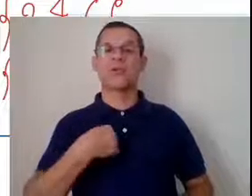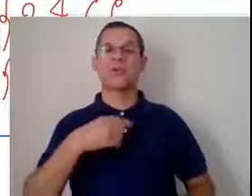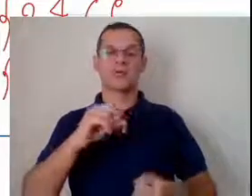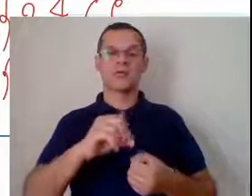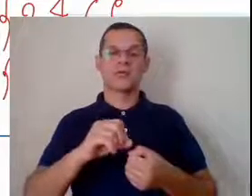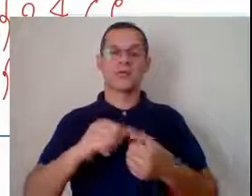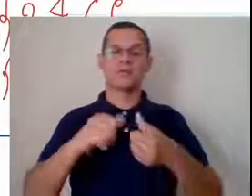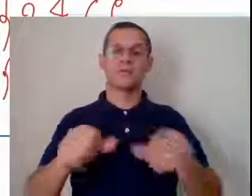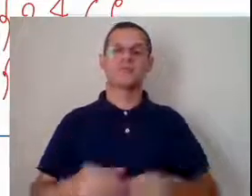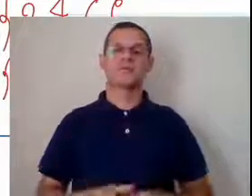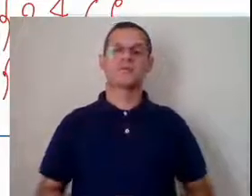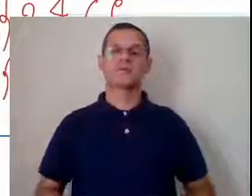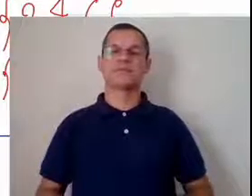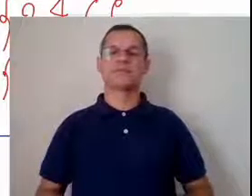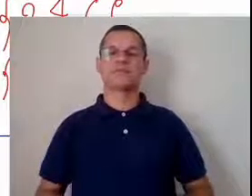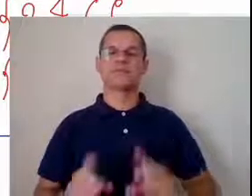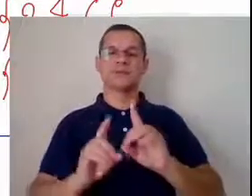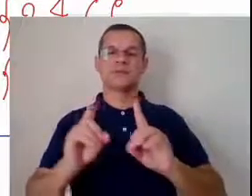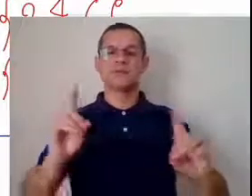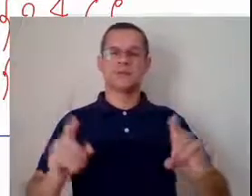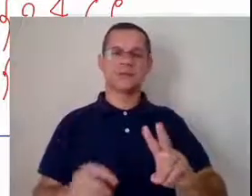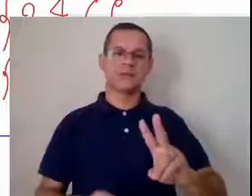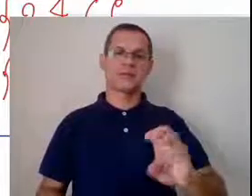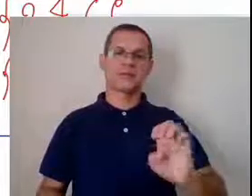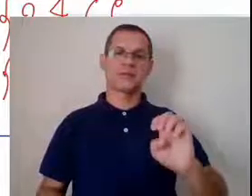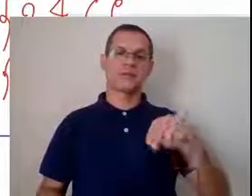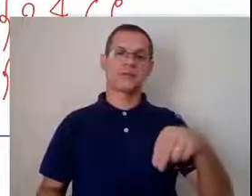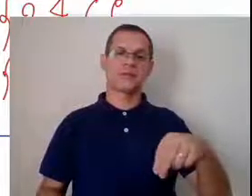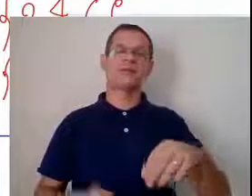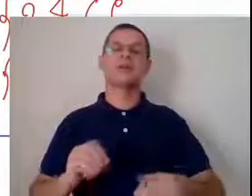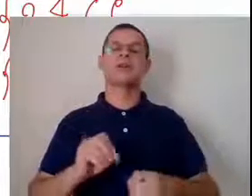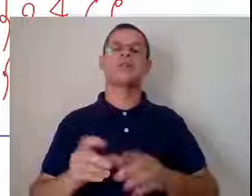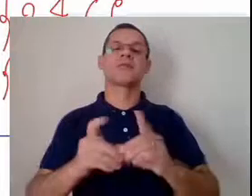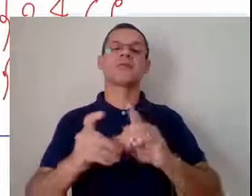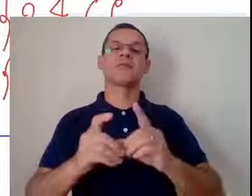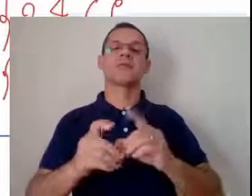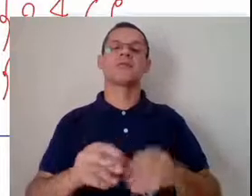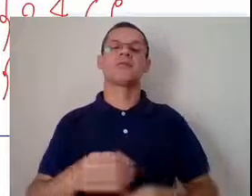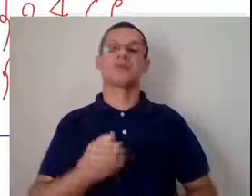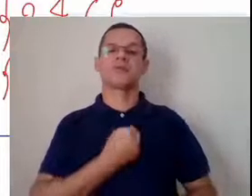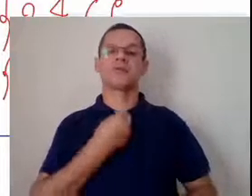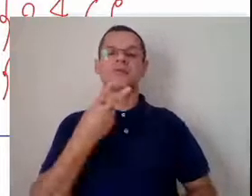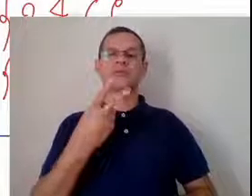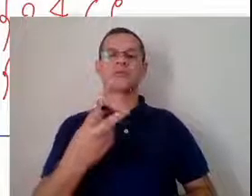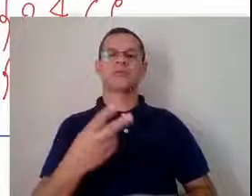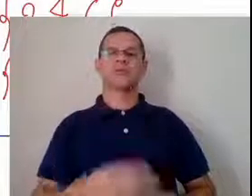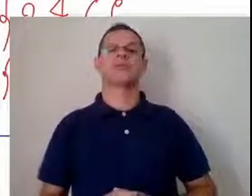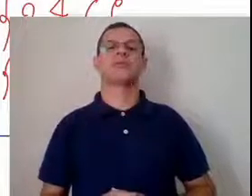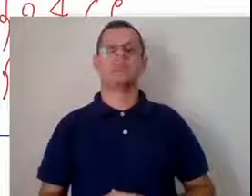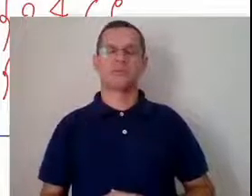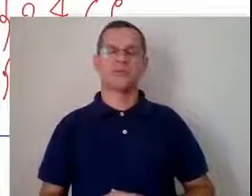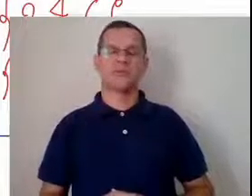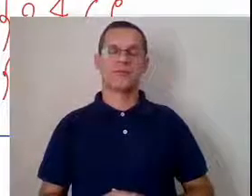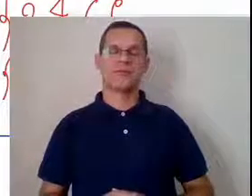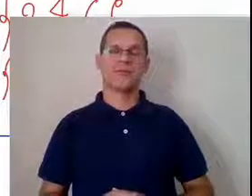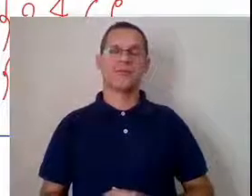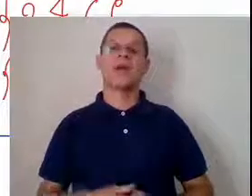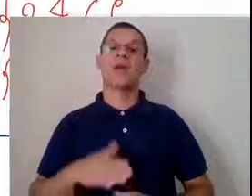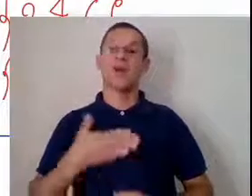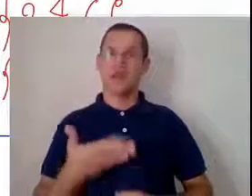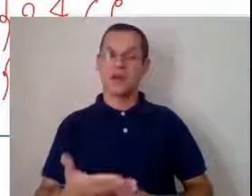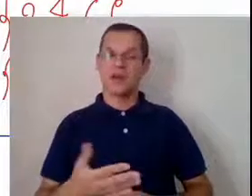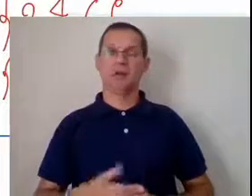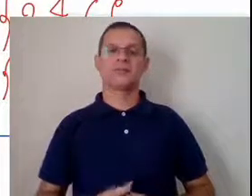faria esse diagrama de Venn? Quem que ficaria aqui na interseção? O número 2. Então,